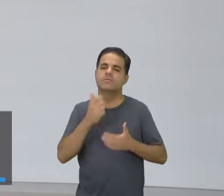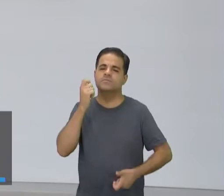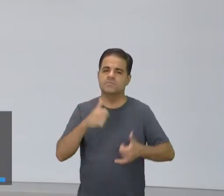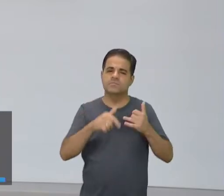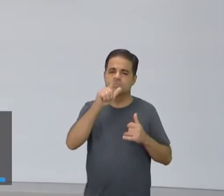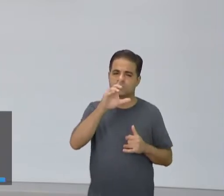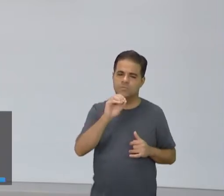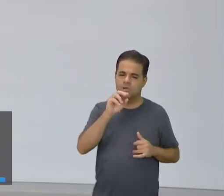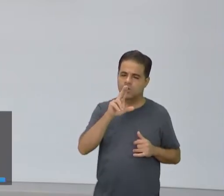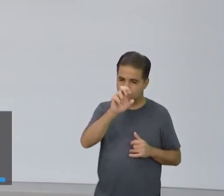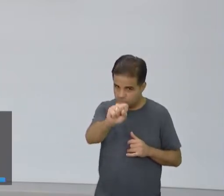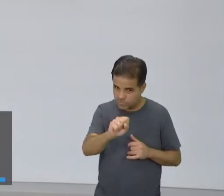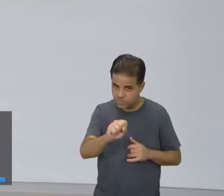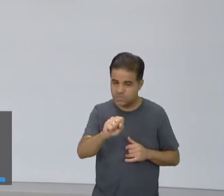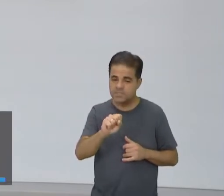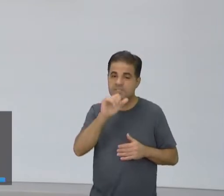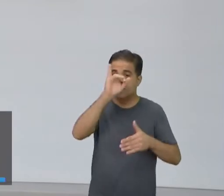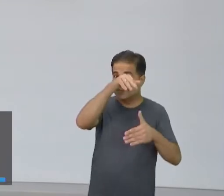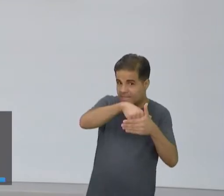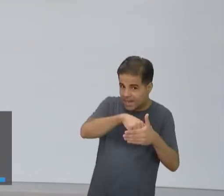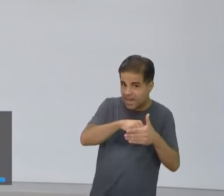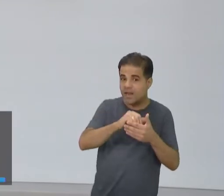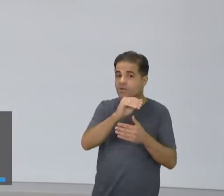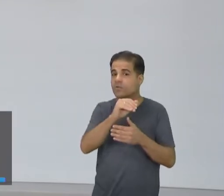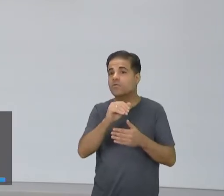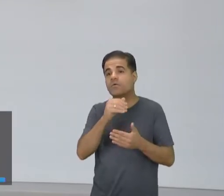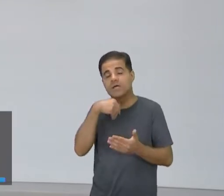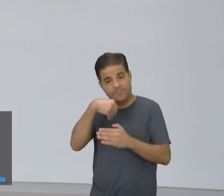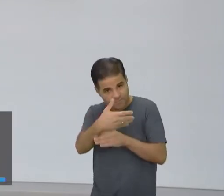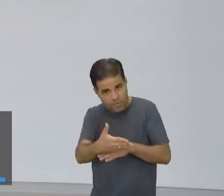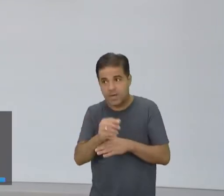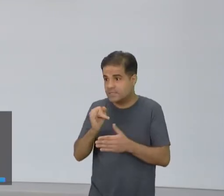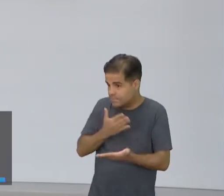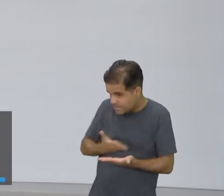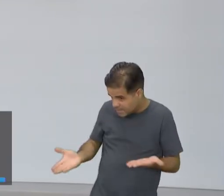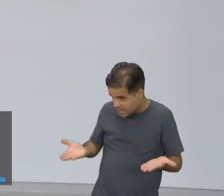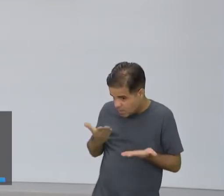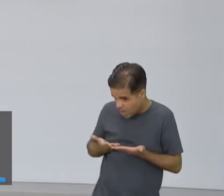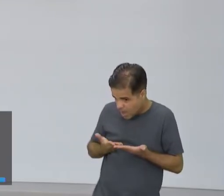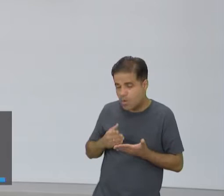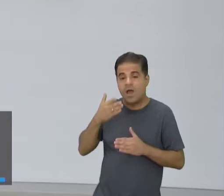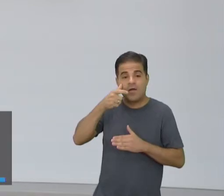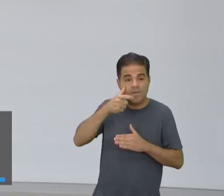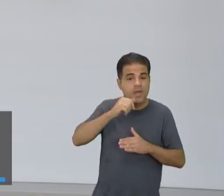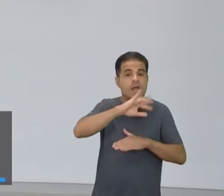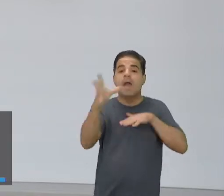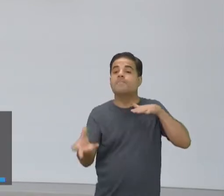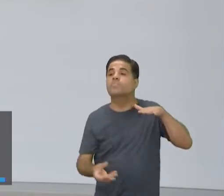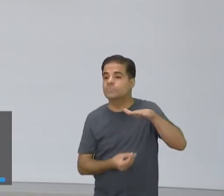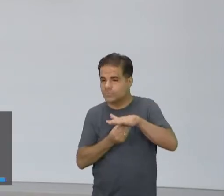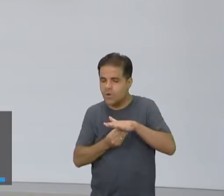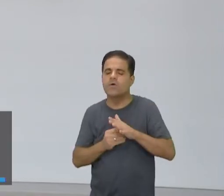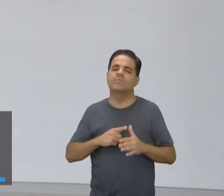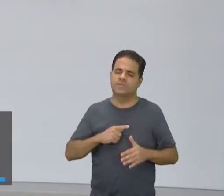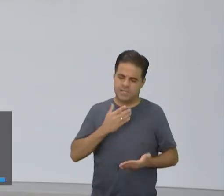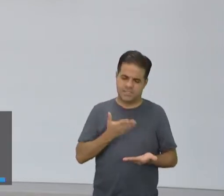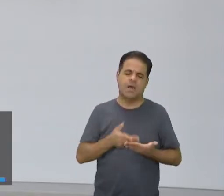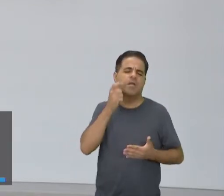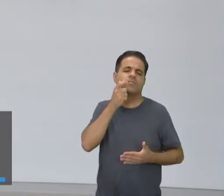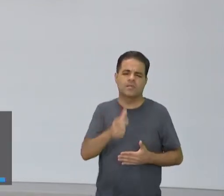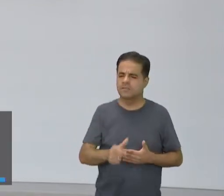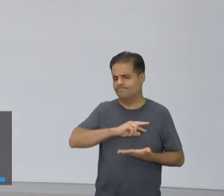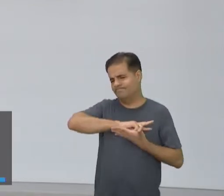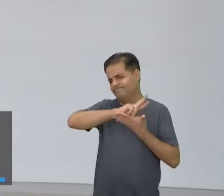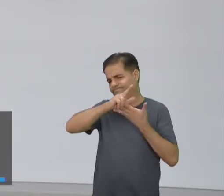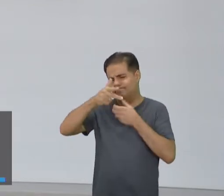locus interno e externo. Então convido você, se você perdeu essa aula, tá no repositório, assista porque é muito interessante, temos muitos